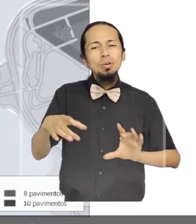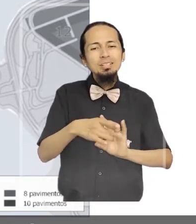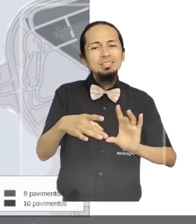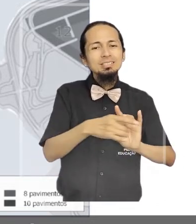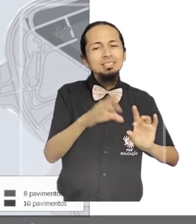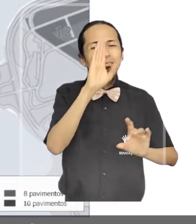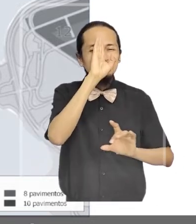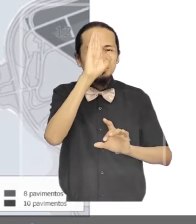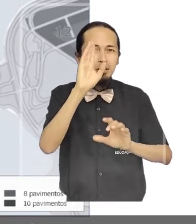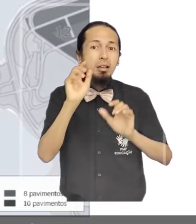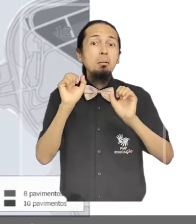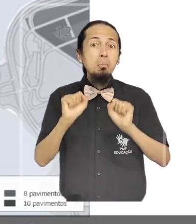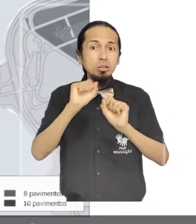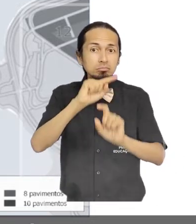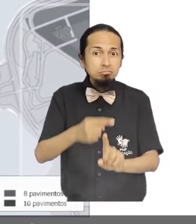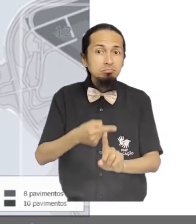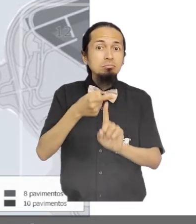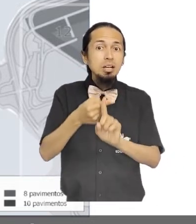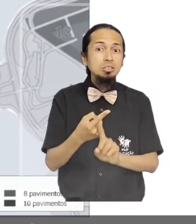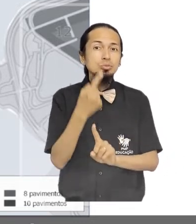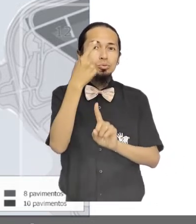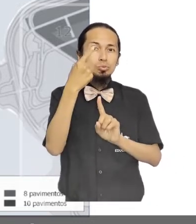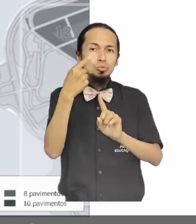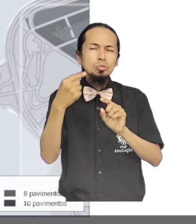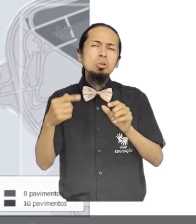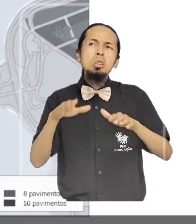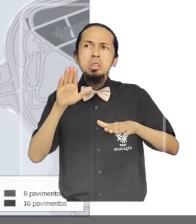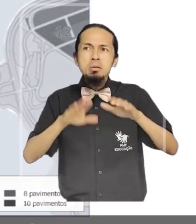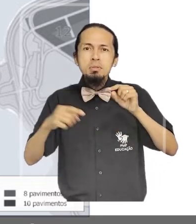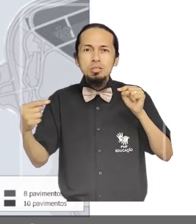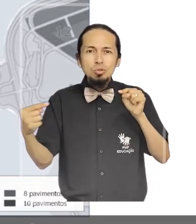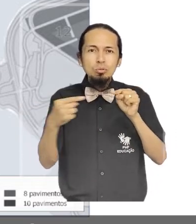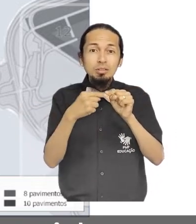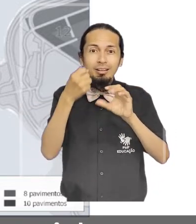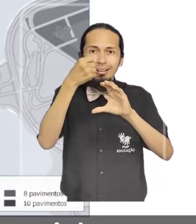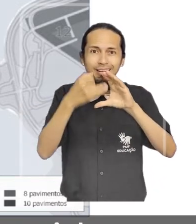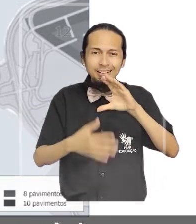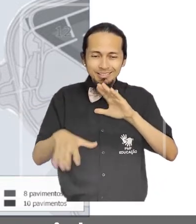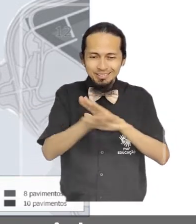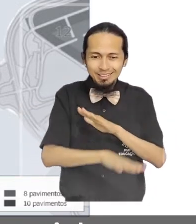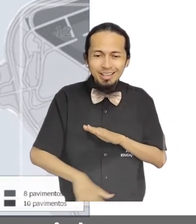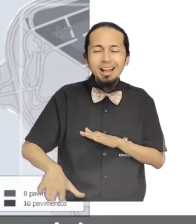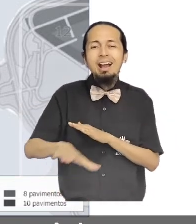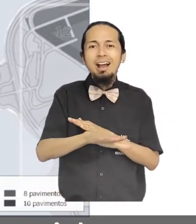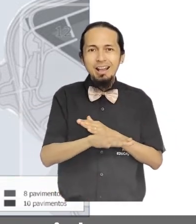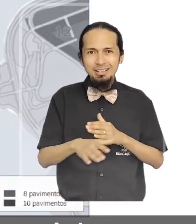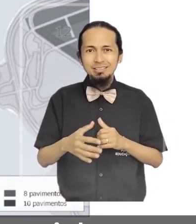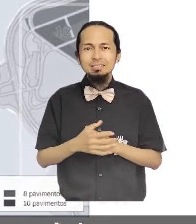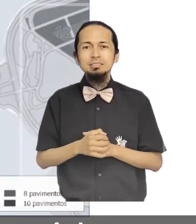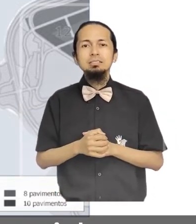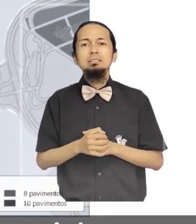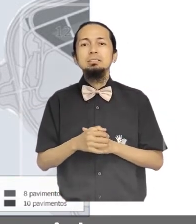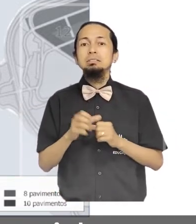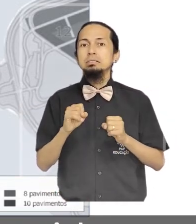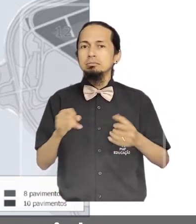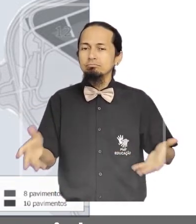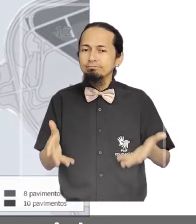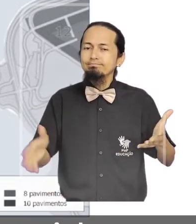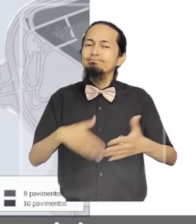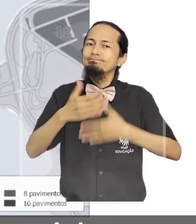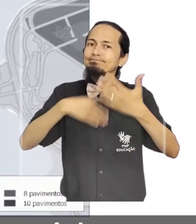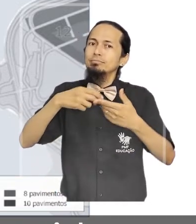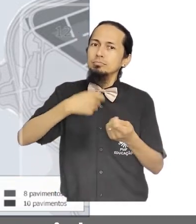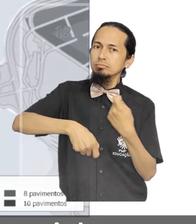Vias integradoras e centrais poderão ter acréscimo de mais um pavimento no limite máximo do seu zoneamento